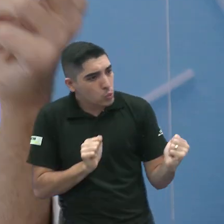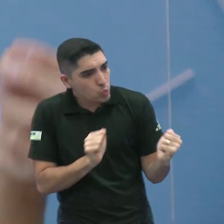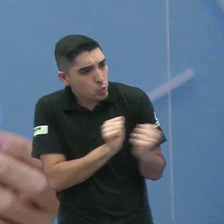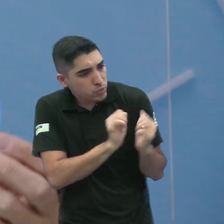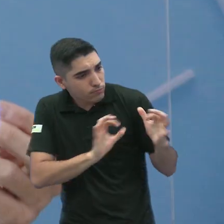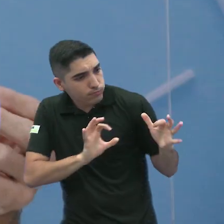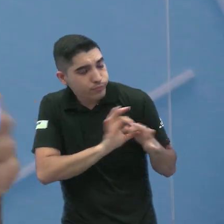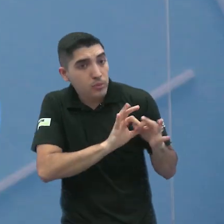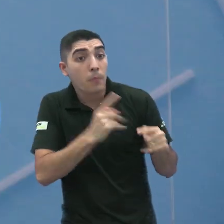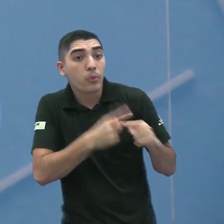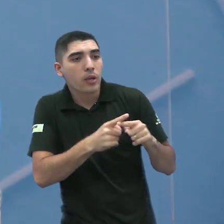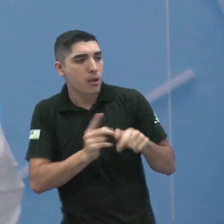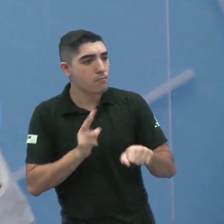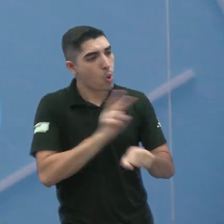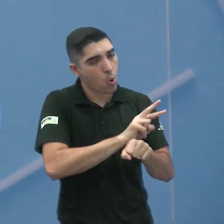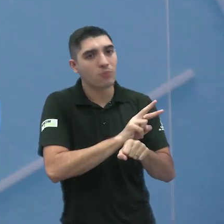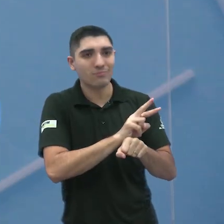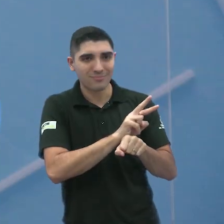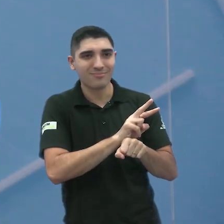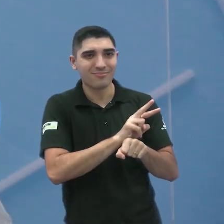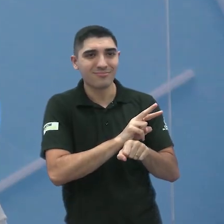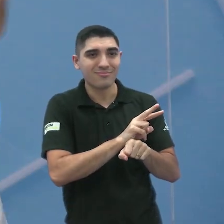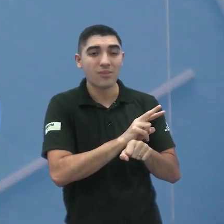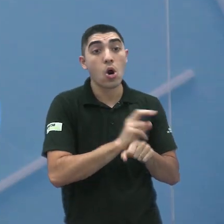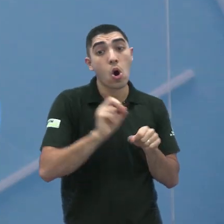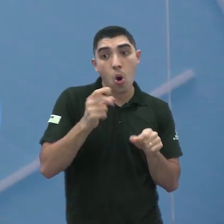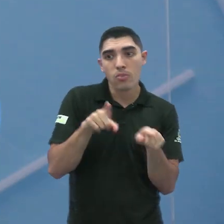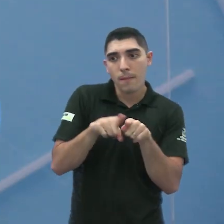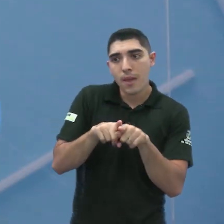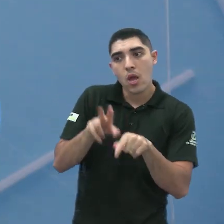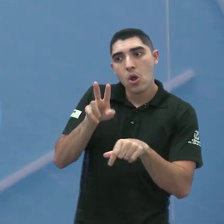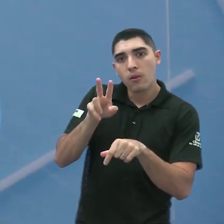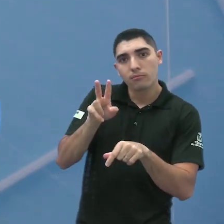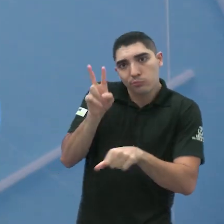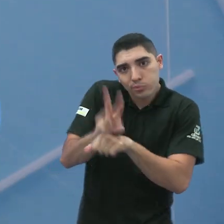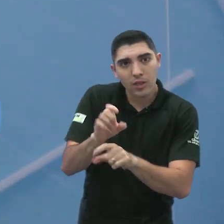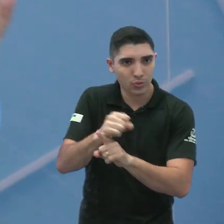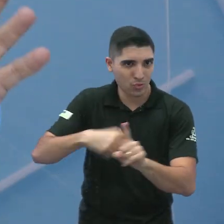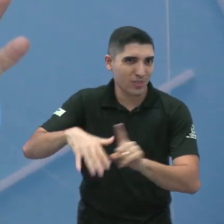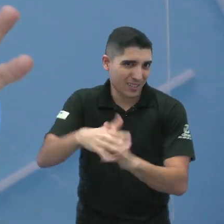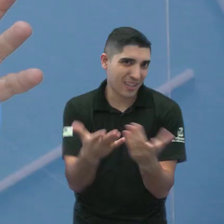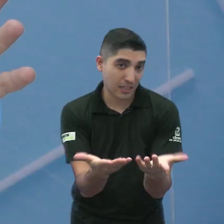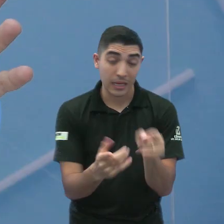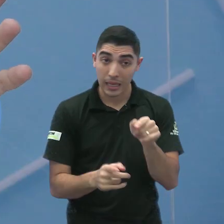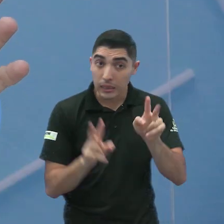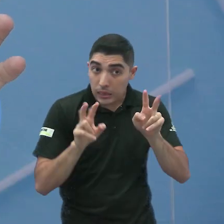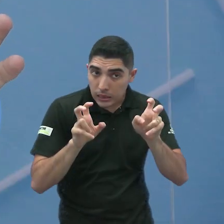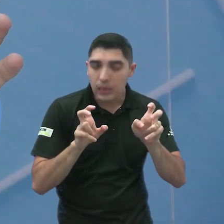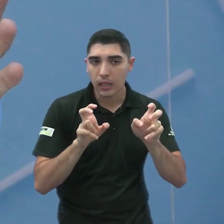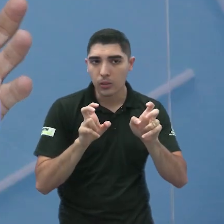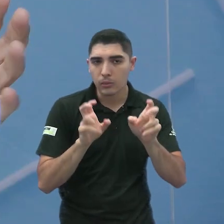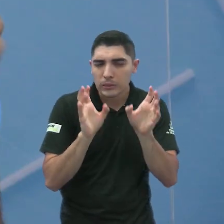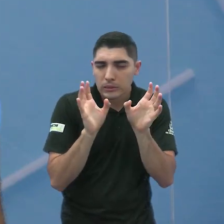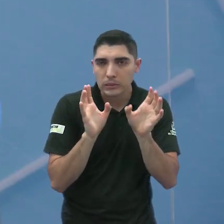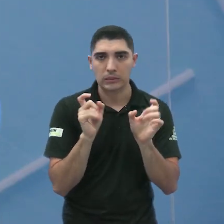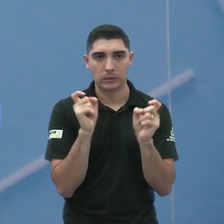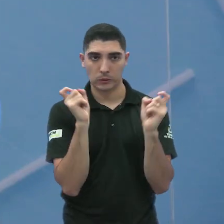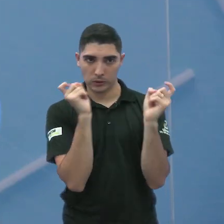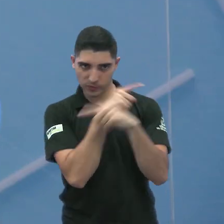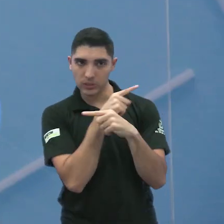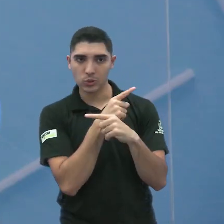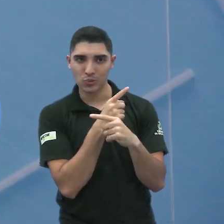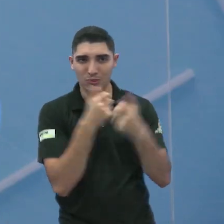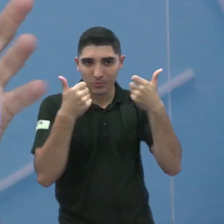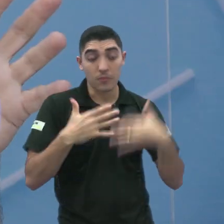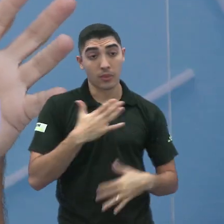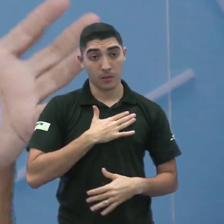para proteger a pessoa dela mesma ou a sociedade da pessoa. Isso é um tema delicado. Na